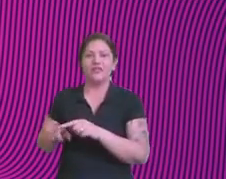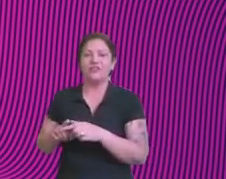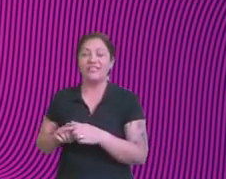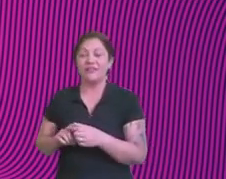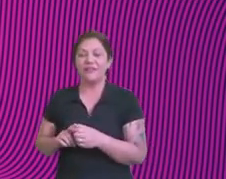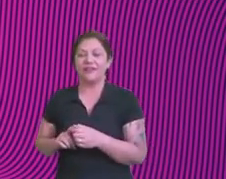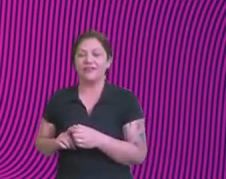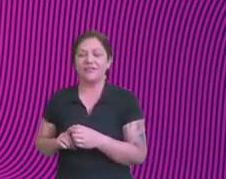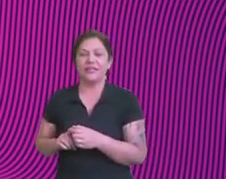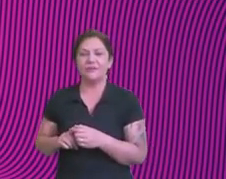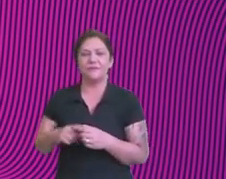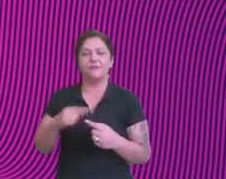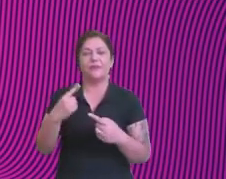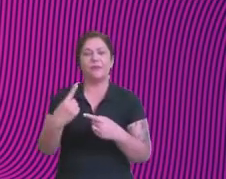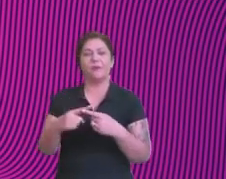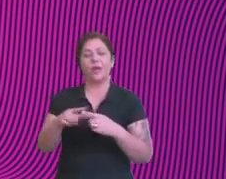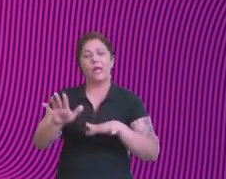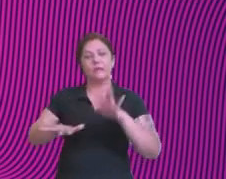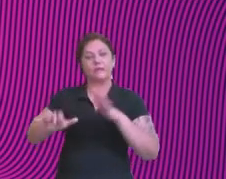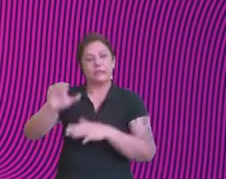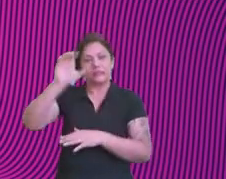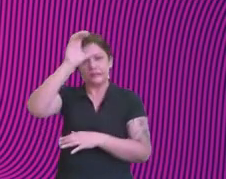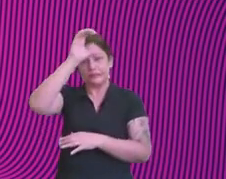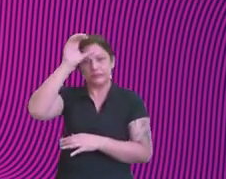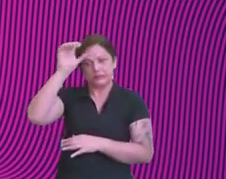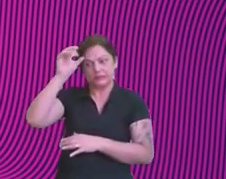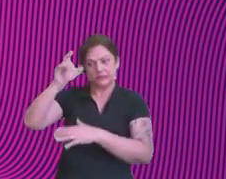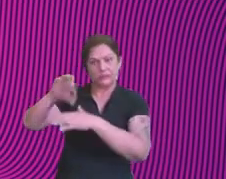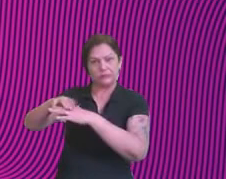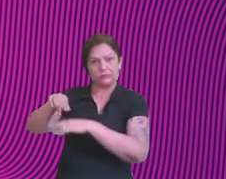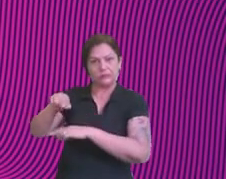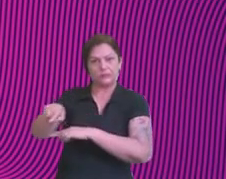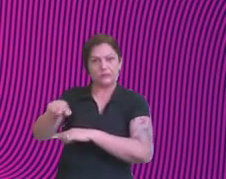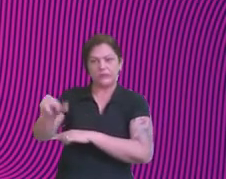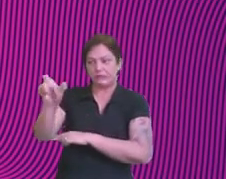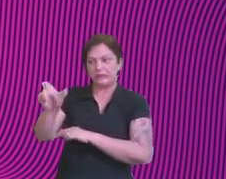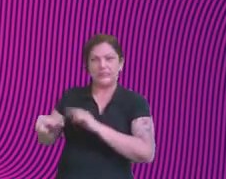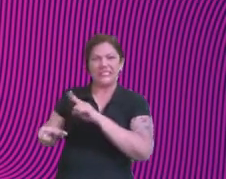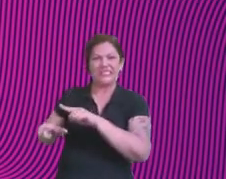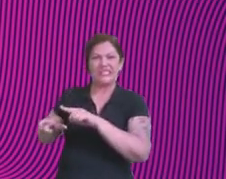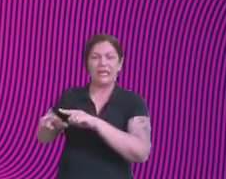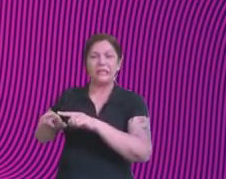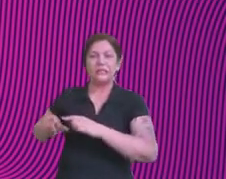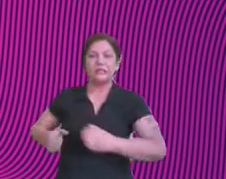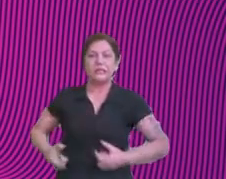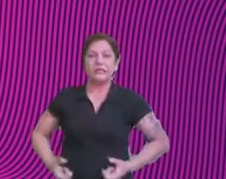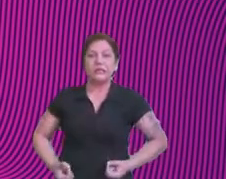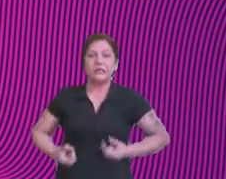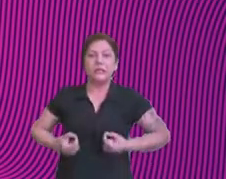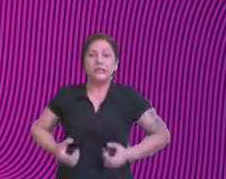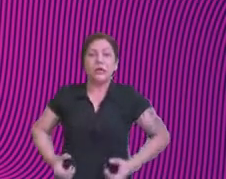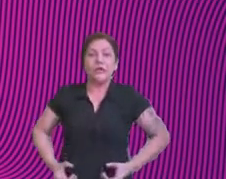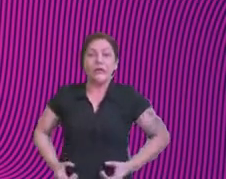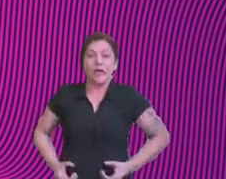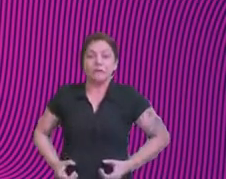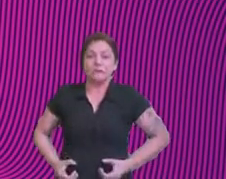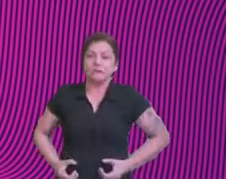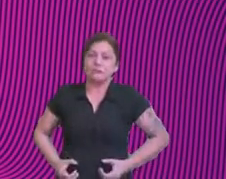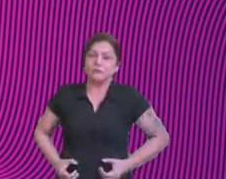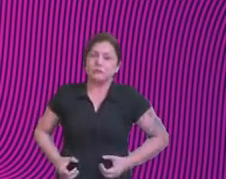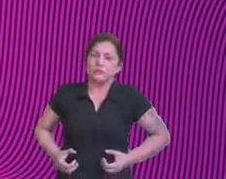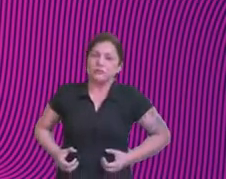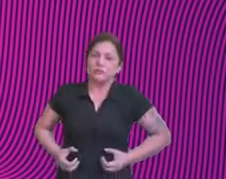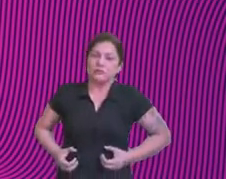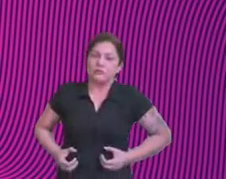Então, quando o paciente está com essa progressão do tumor de ovário acelerada, normalmente a gente faz essa citorredução,